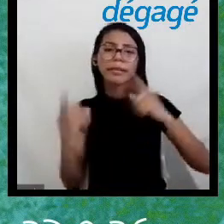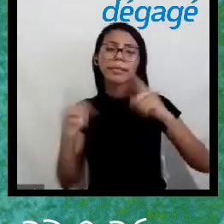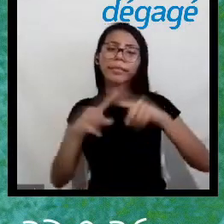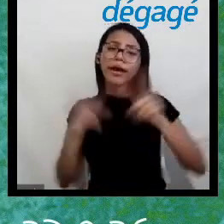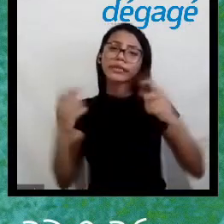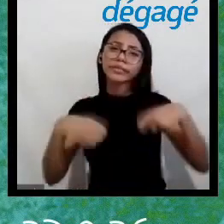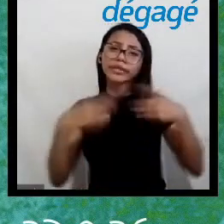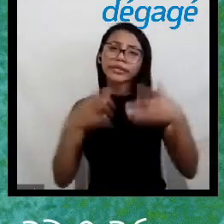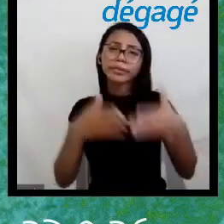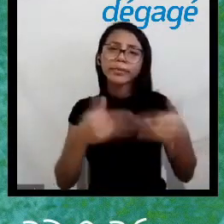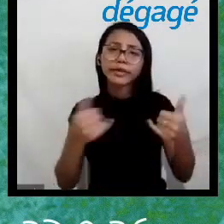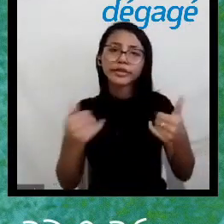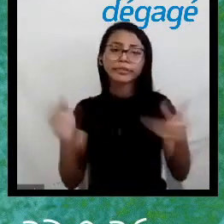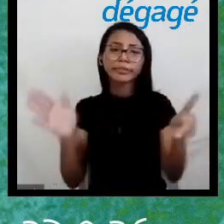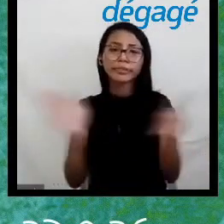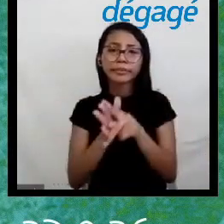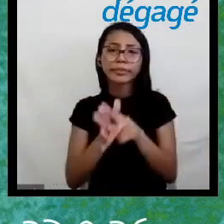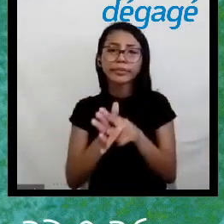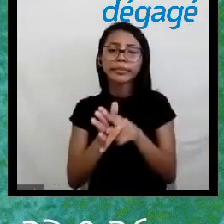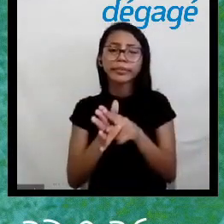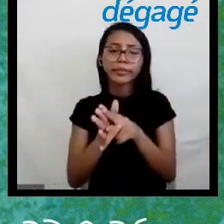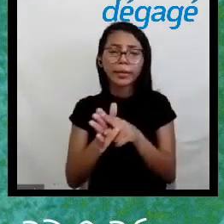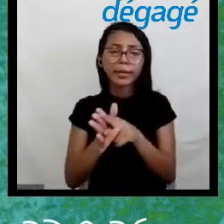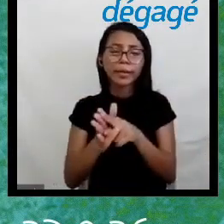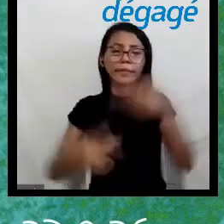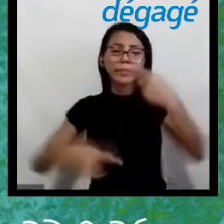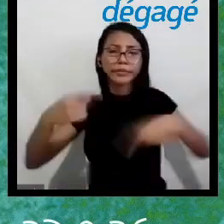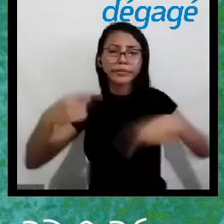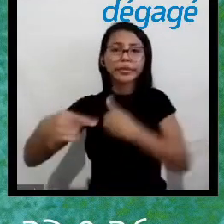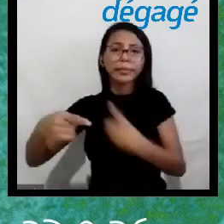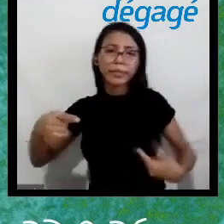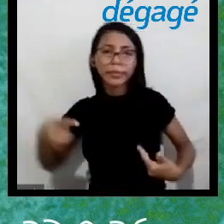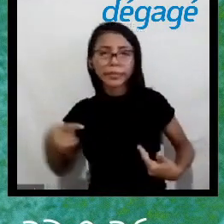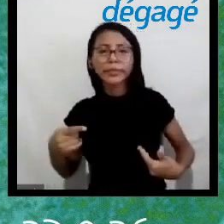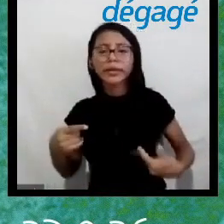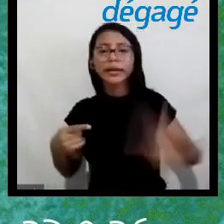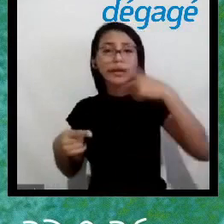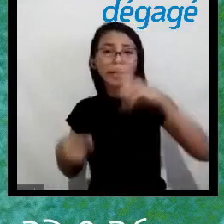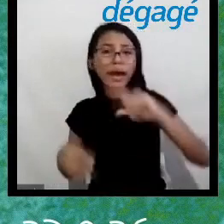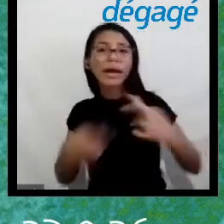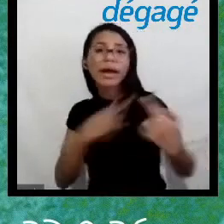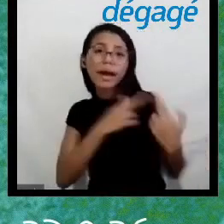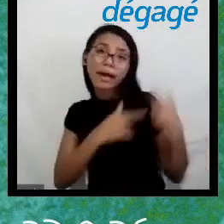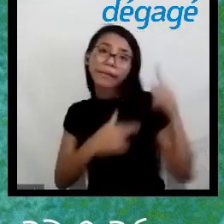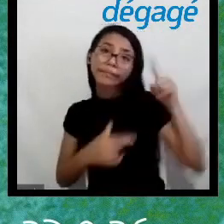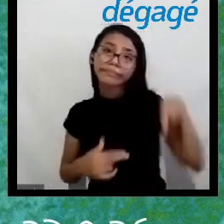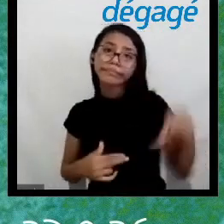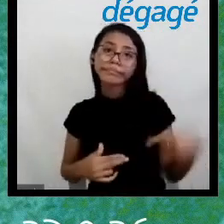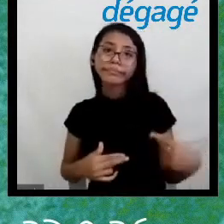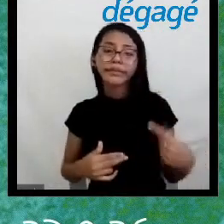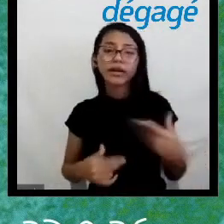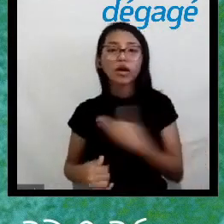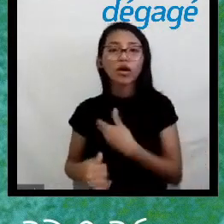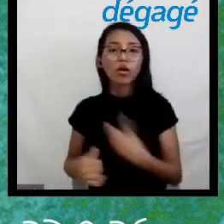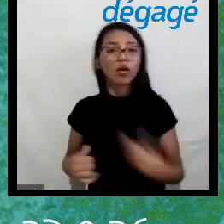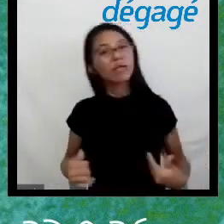nesse sentido, para o Estado, que é o responsável por isso, né? Não sei se alguém quer falar mais alguma coisa sobre isso. Acho que é isso,